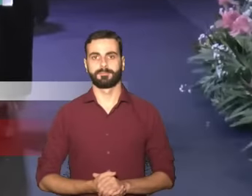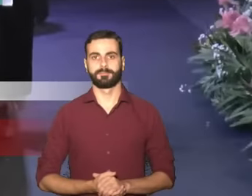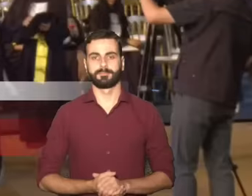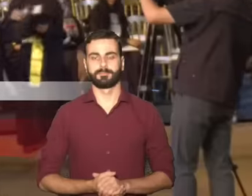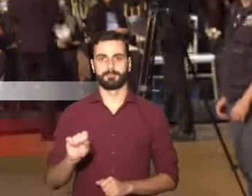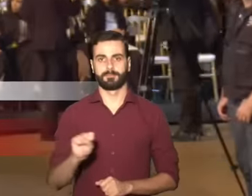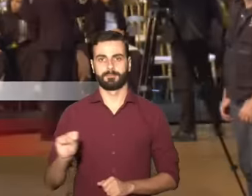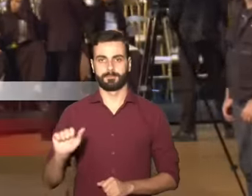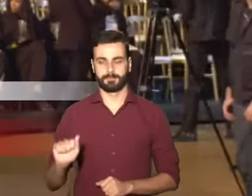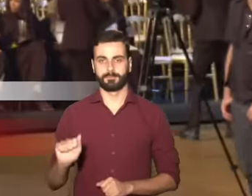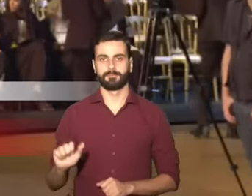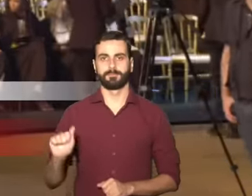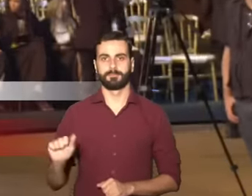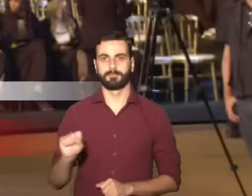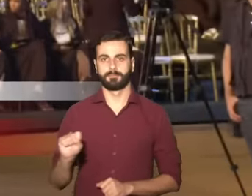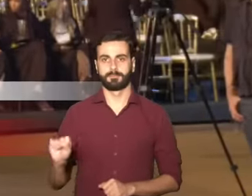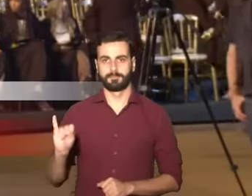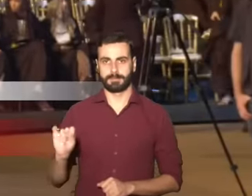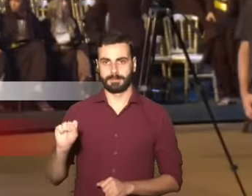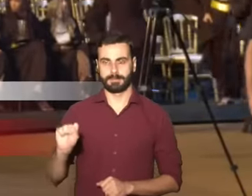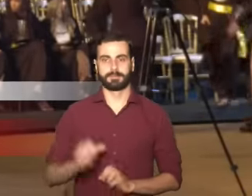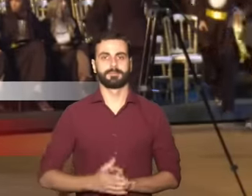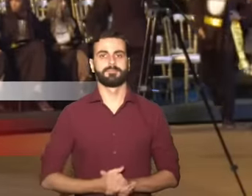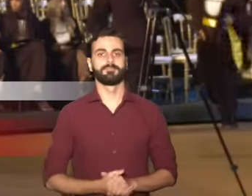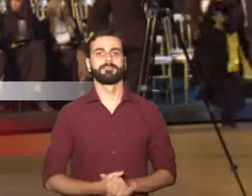Raíssa Assis Oliveira.